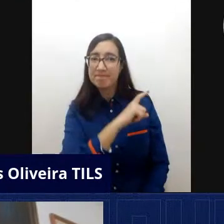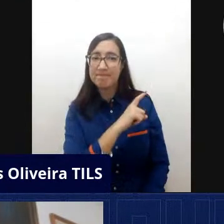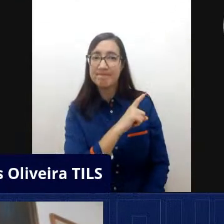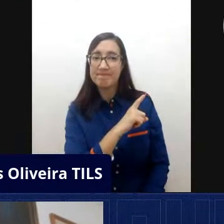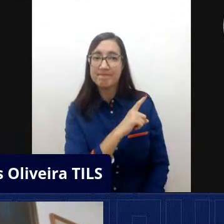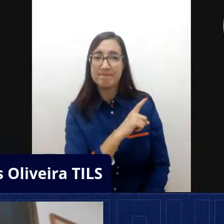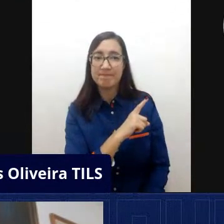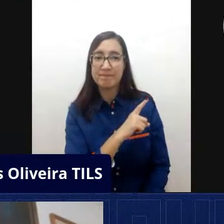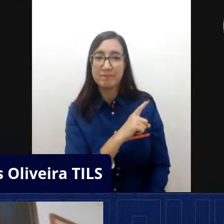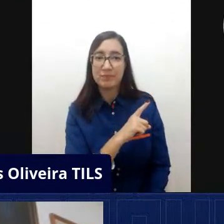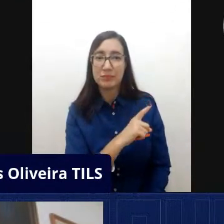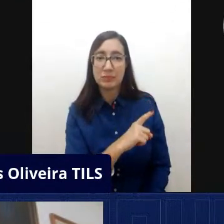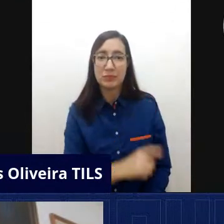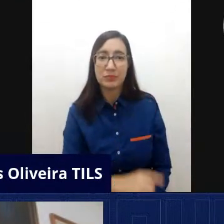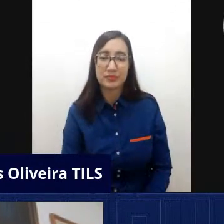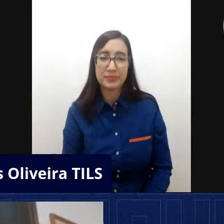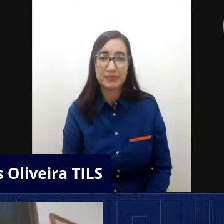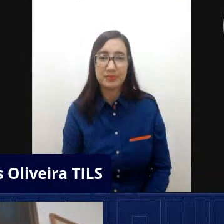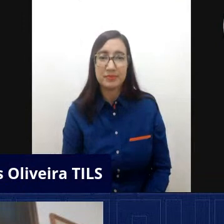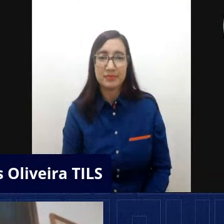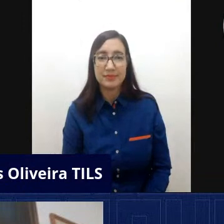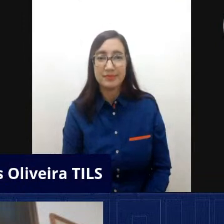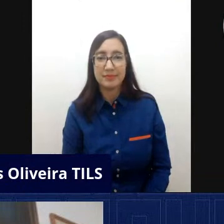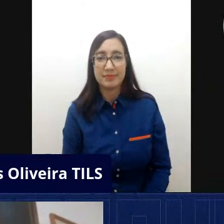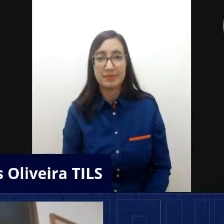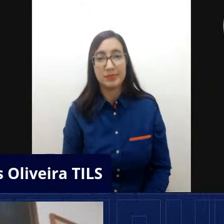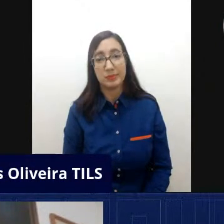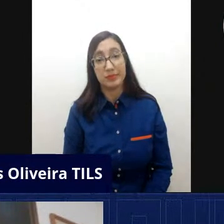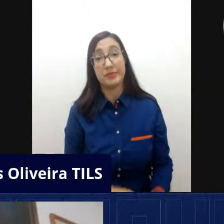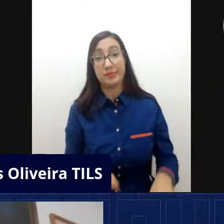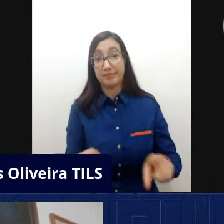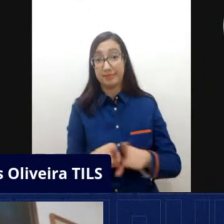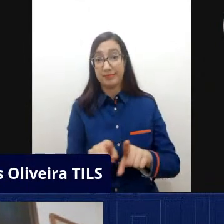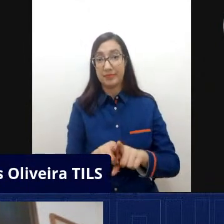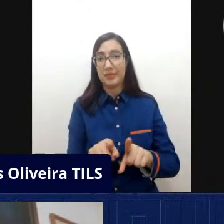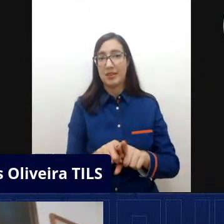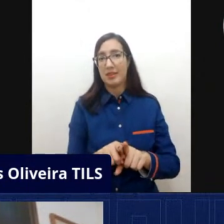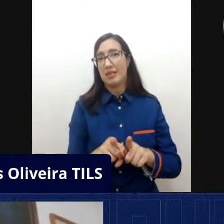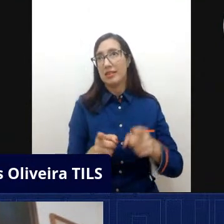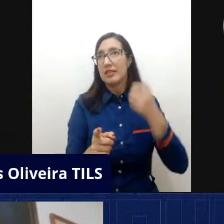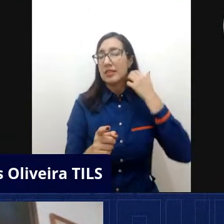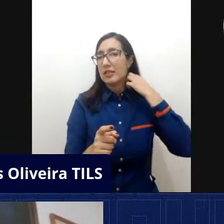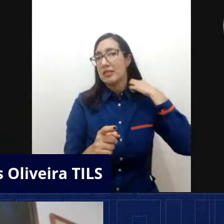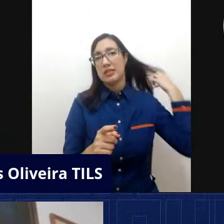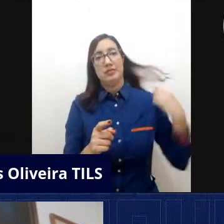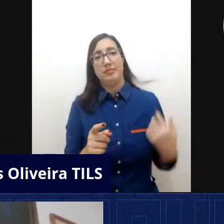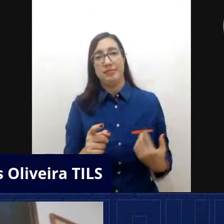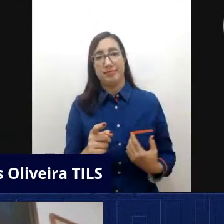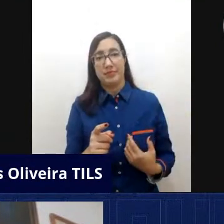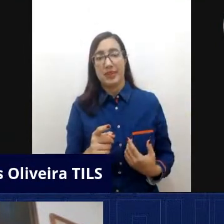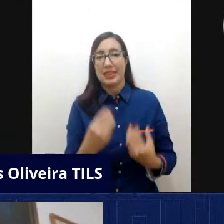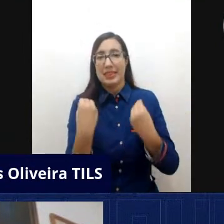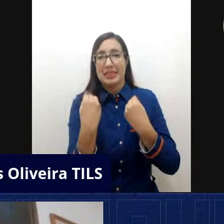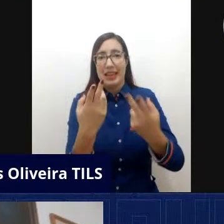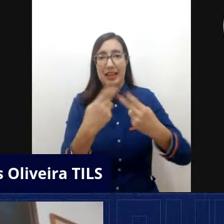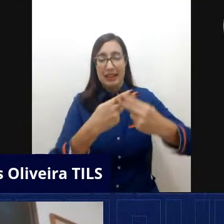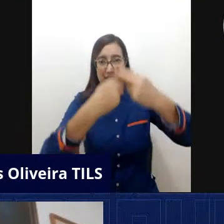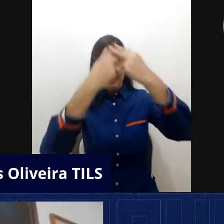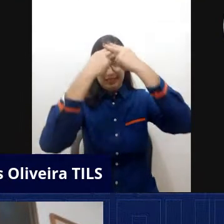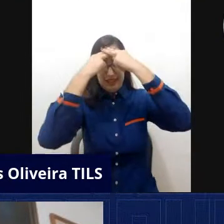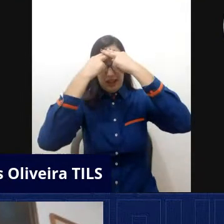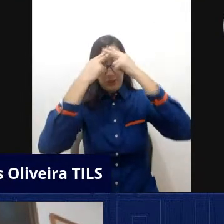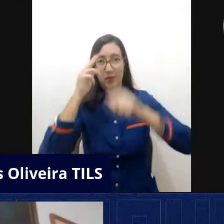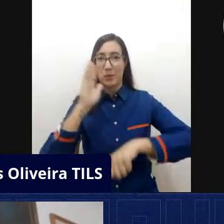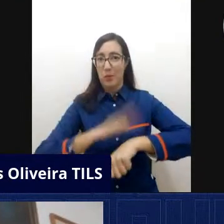né, aquelas imagens, aquela situação. E então, assim, é um tema sensível, mas eu acho que é essencial, né, da gente colocar na ordem do